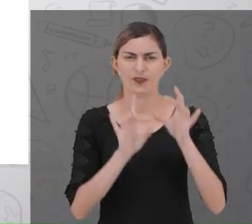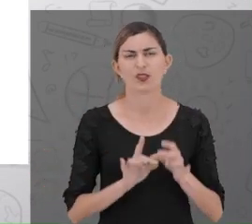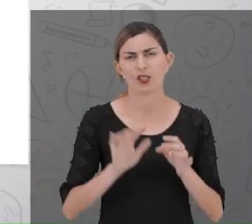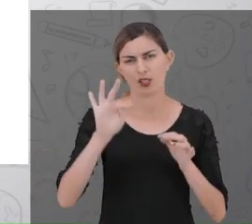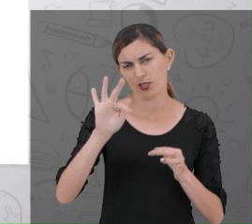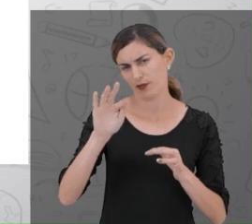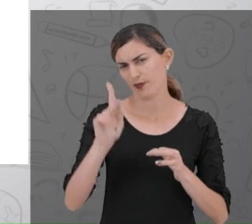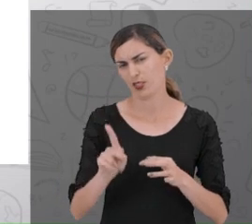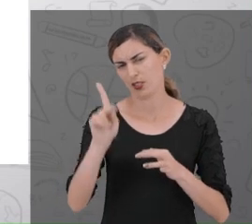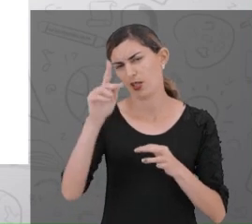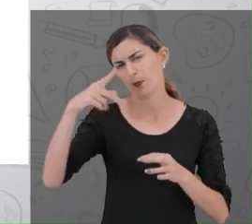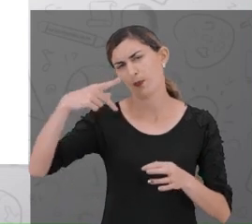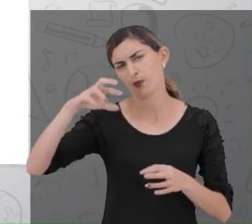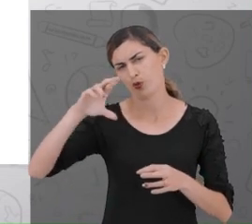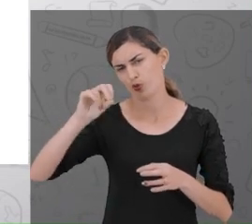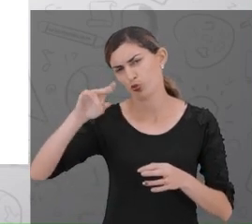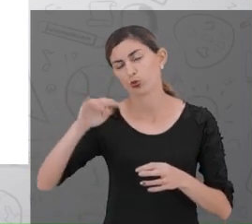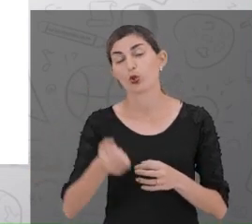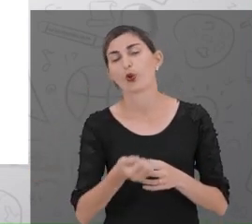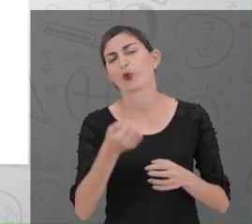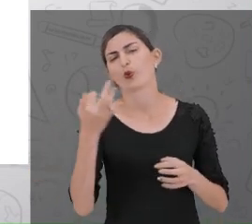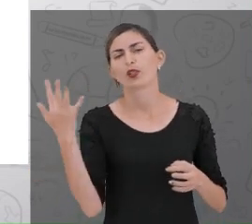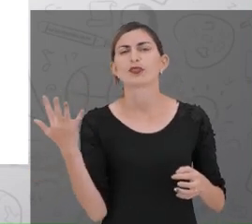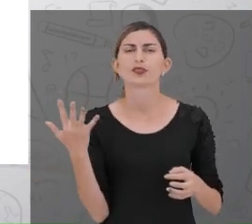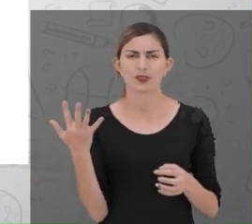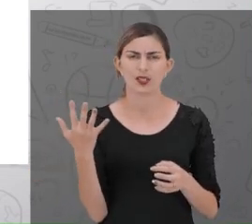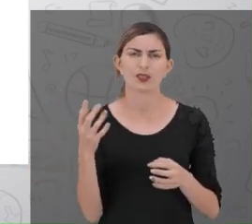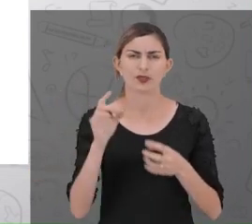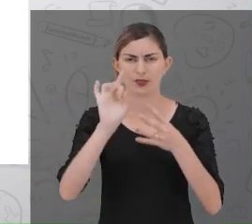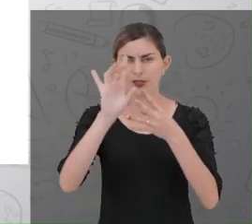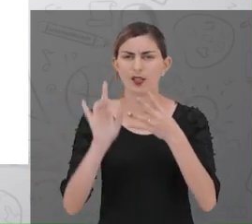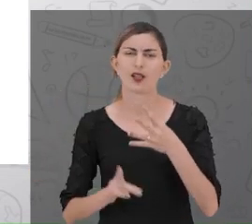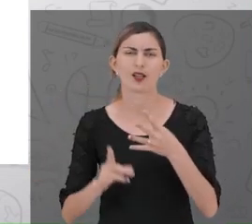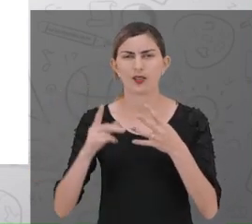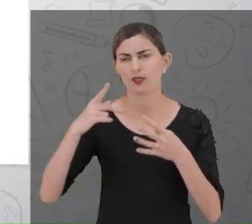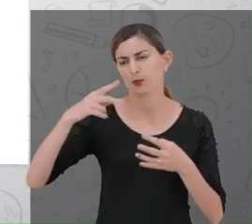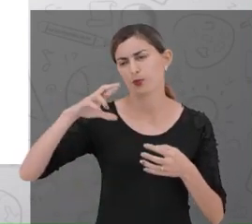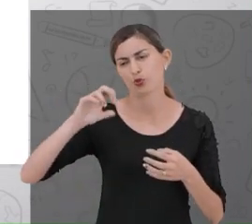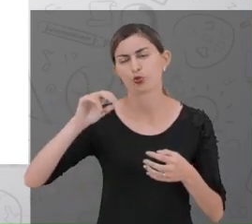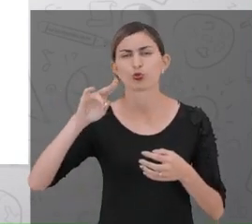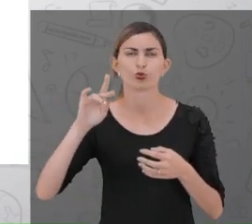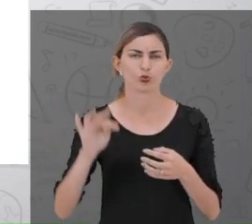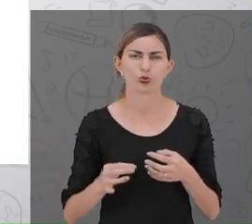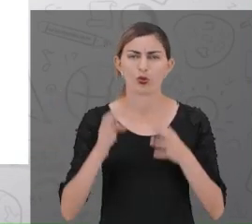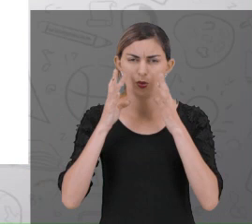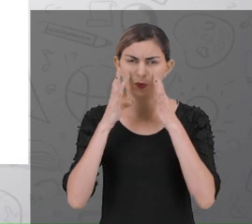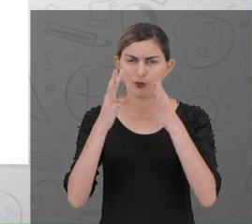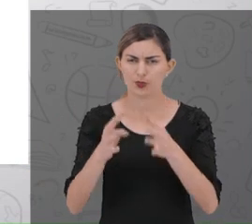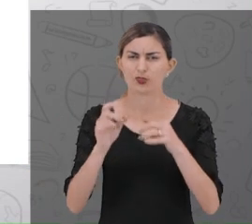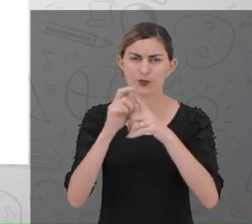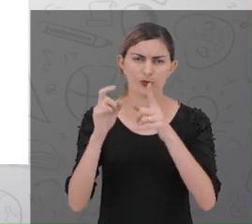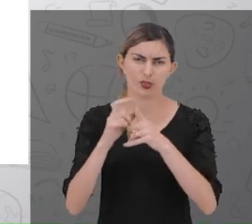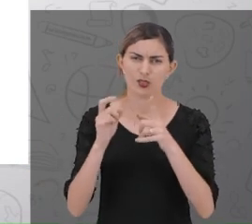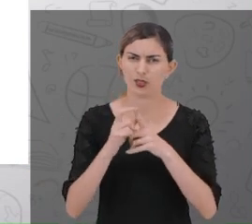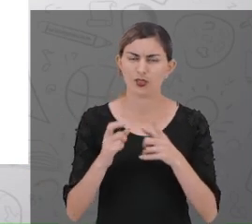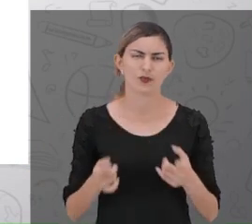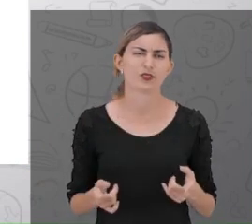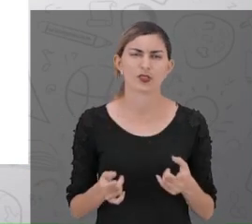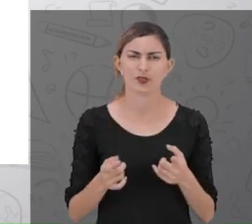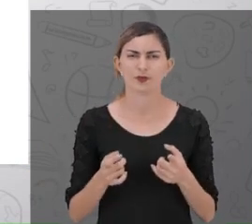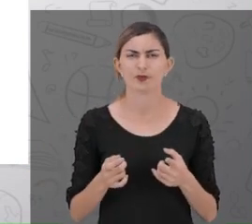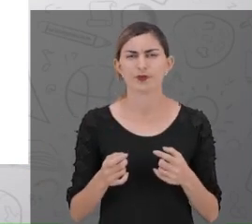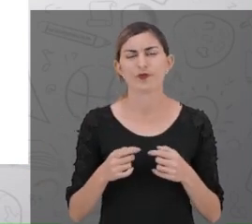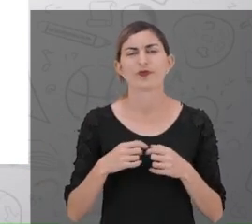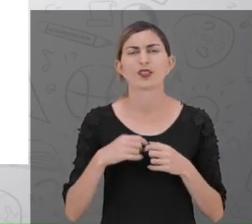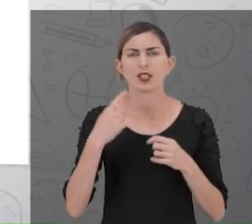venda, FK produto e a quantidade de cada produto. Observe as palavras